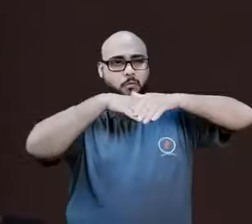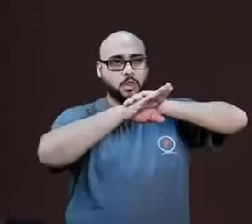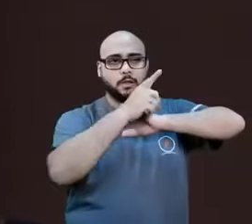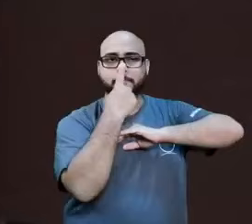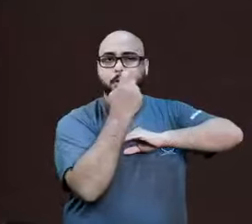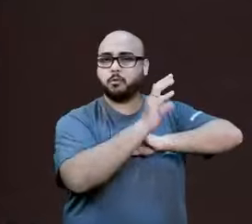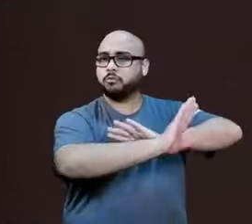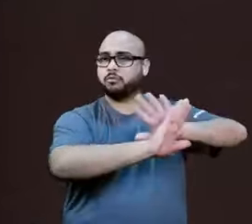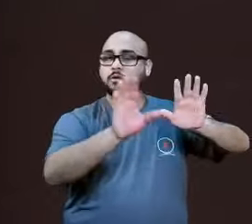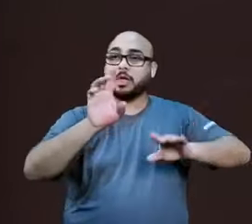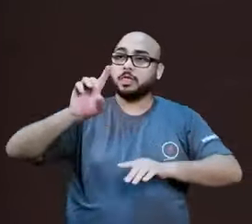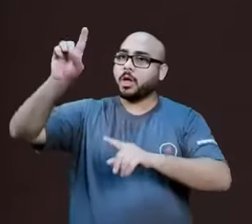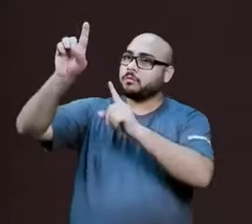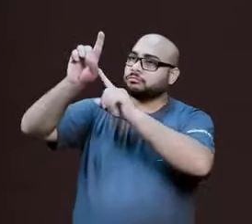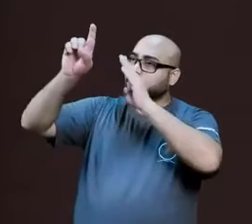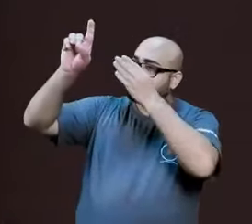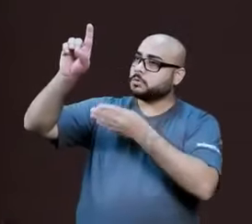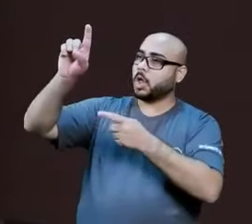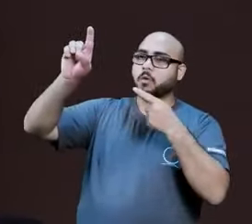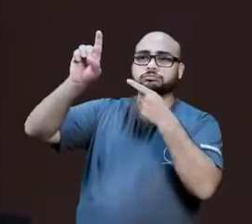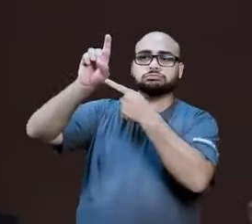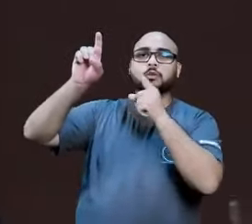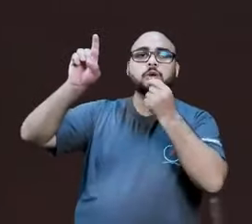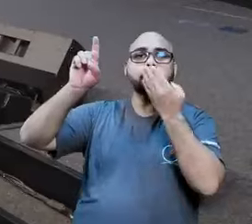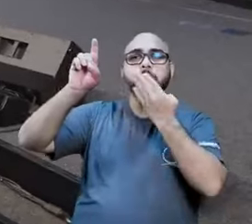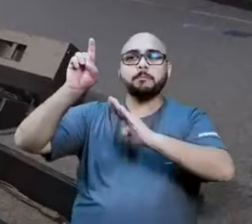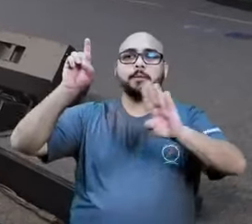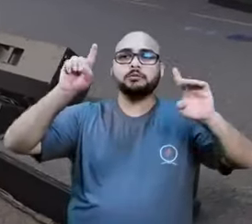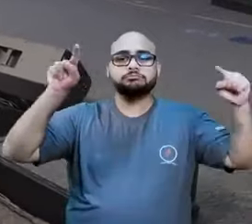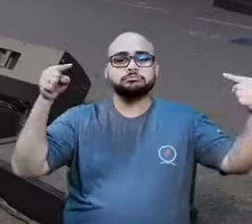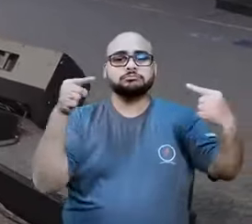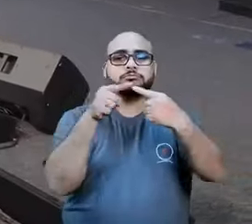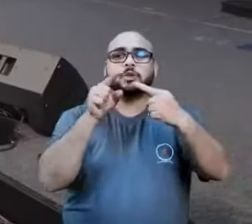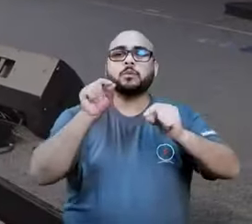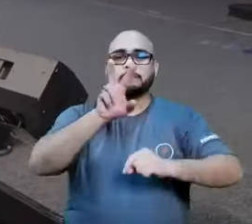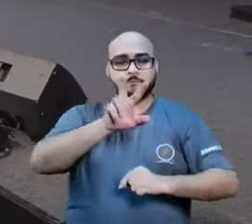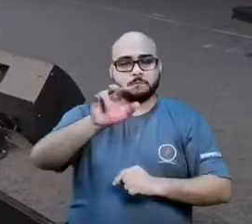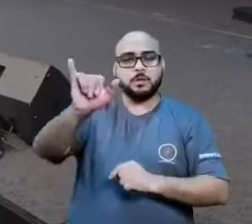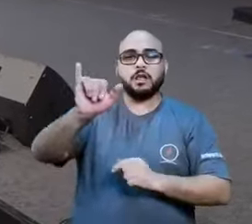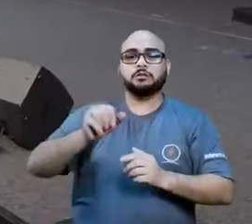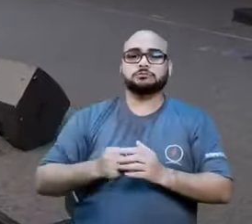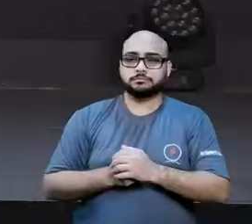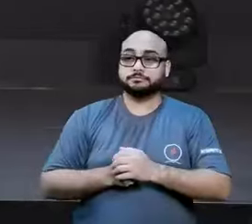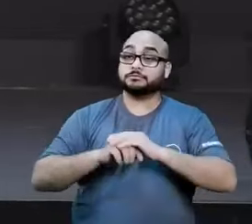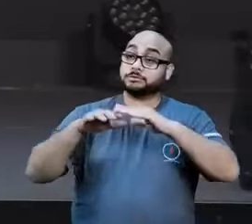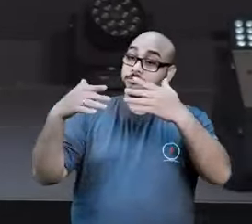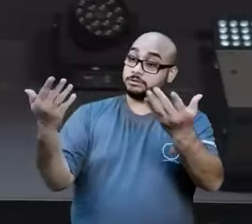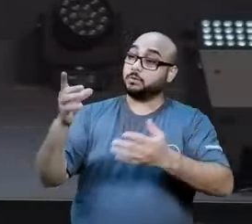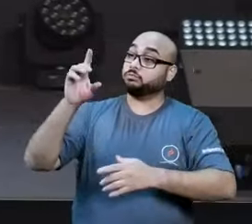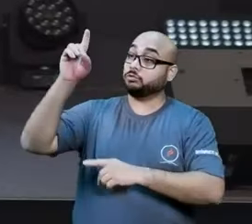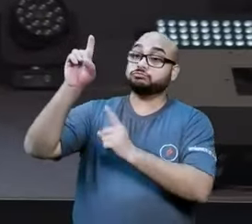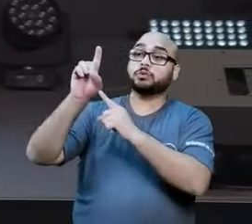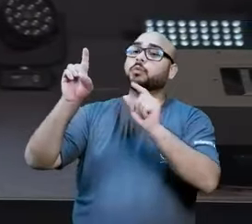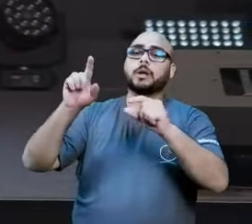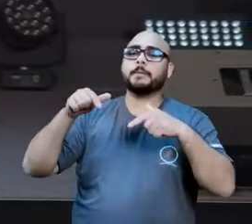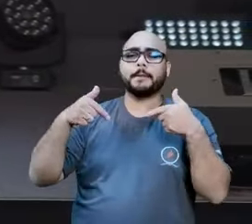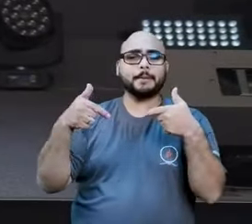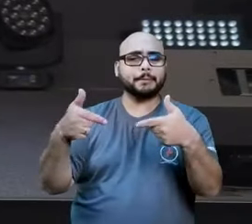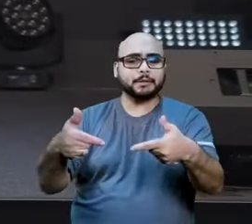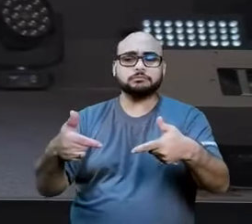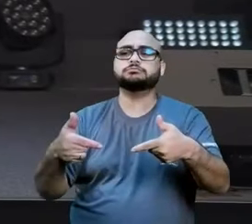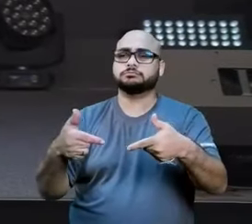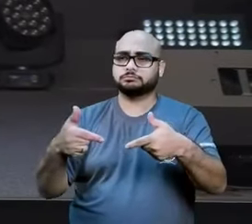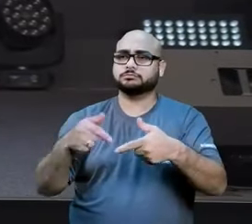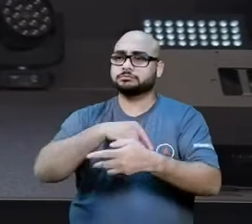porque Deus é fiel agora Deus age baseado nessas quatro marcas do seu